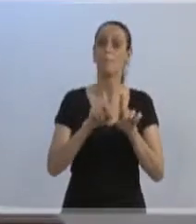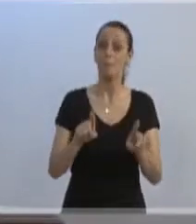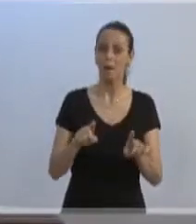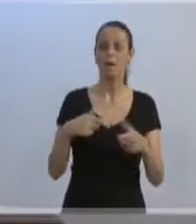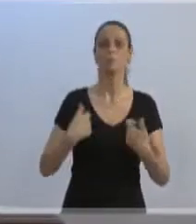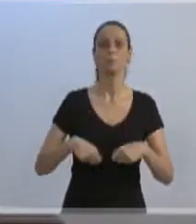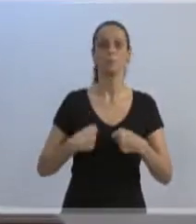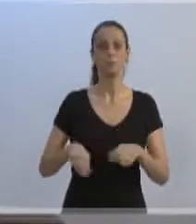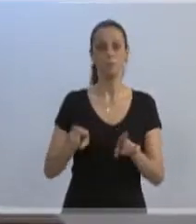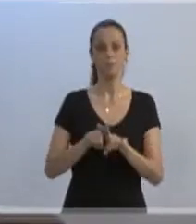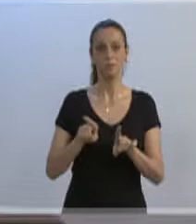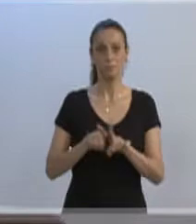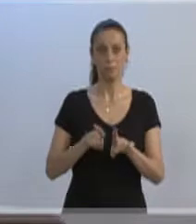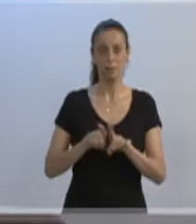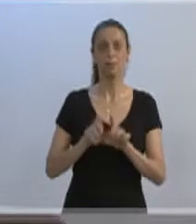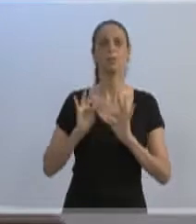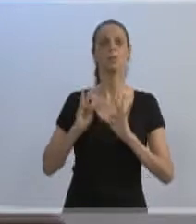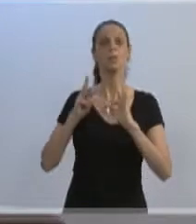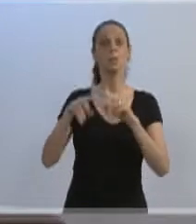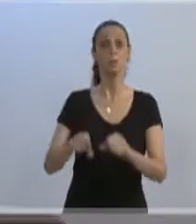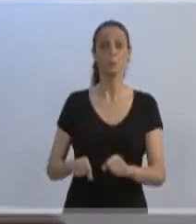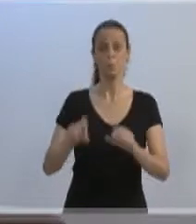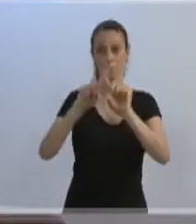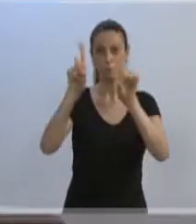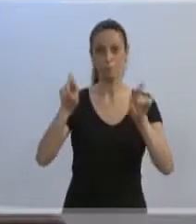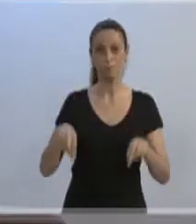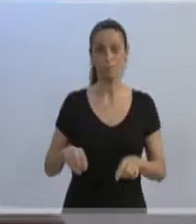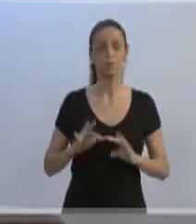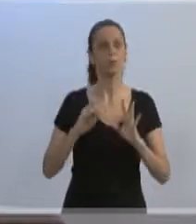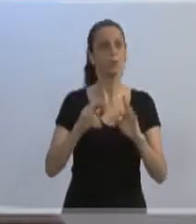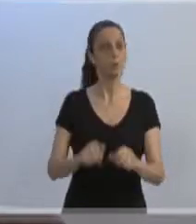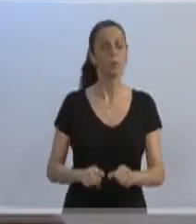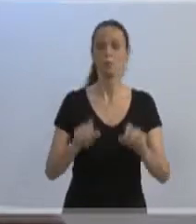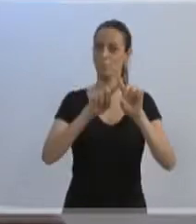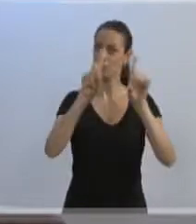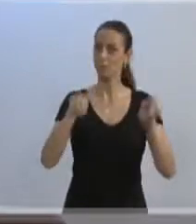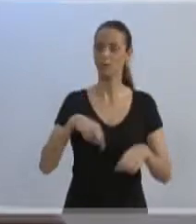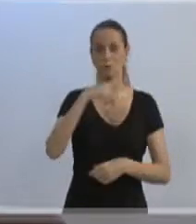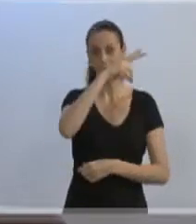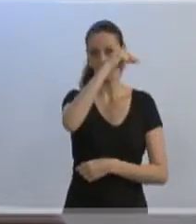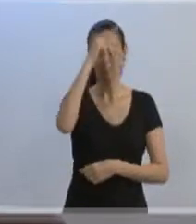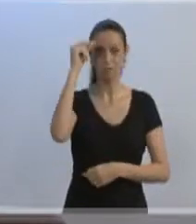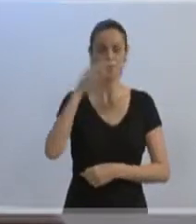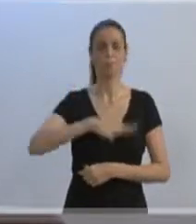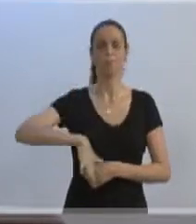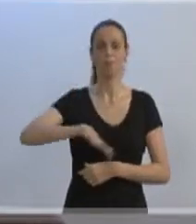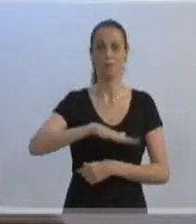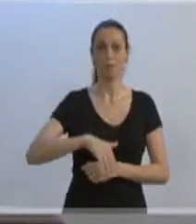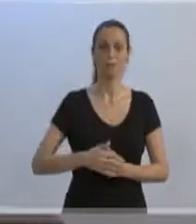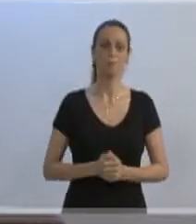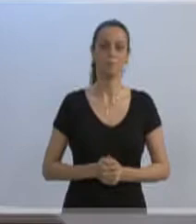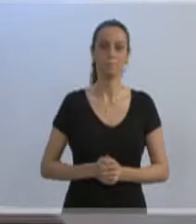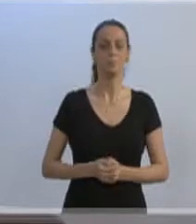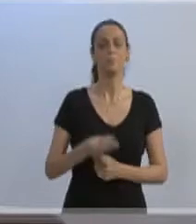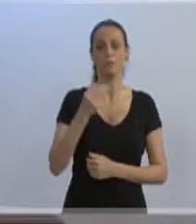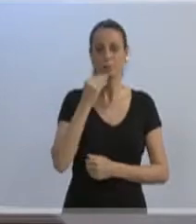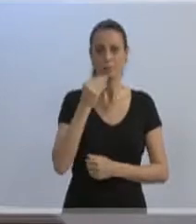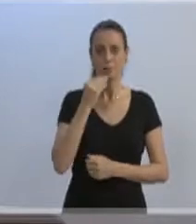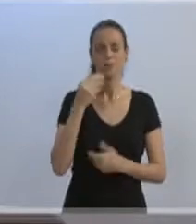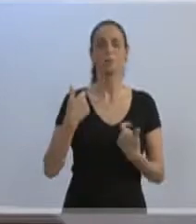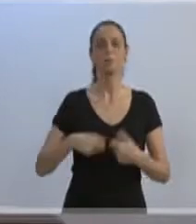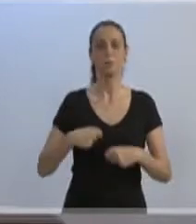agraciar toda a prefeitura todos os servidores dessa área sem dúvida